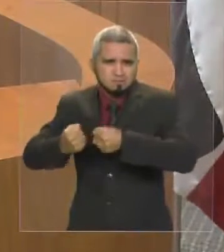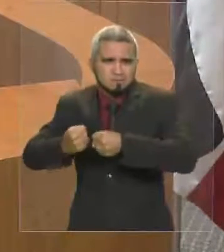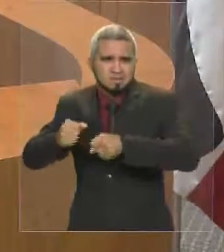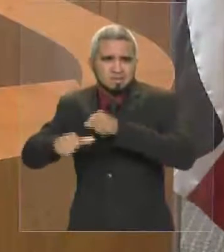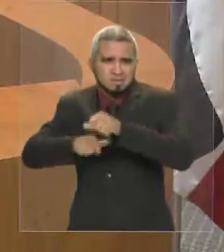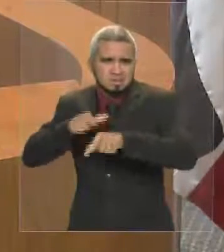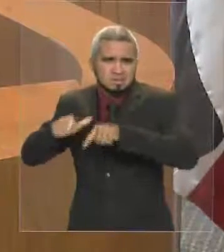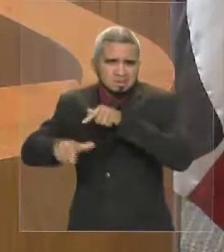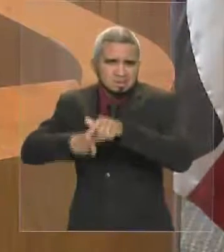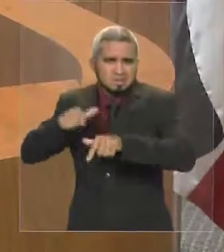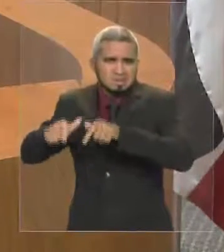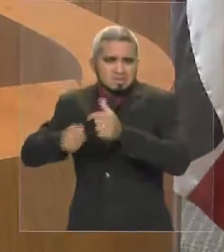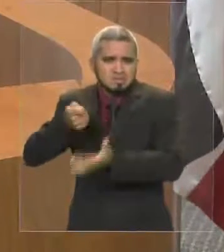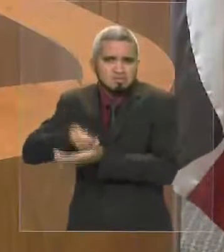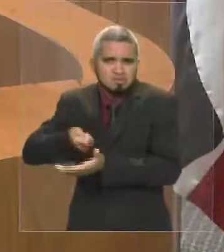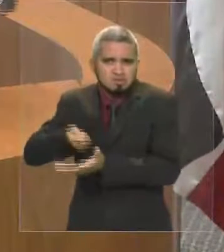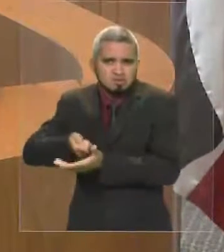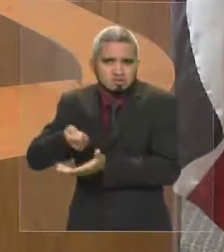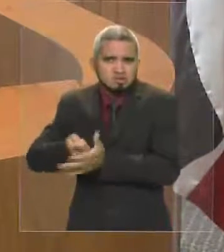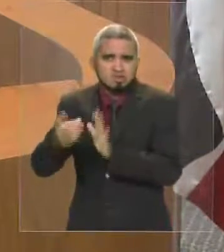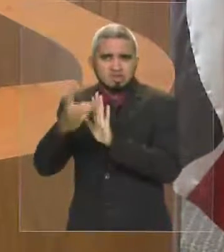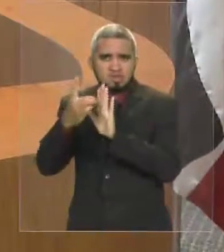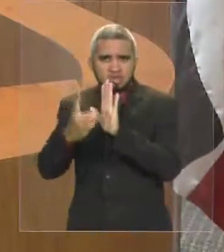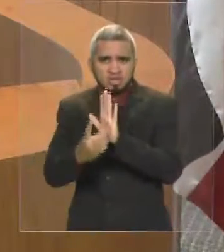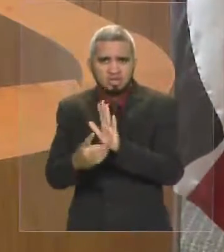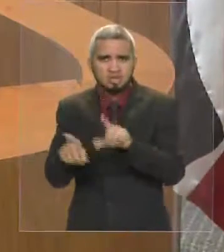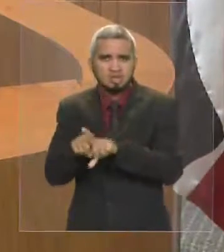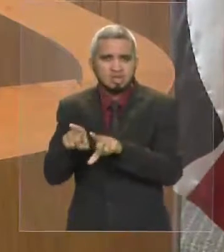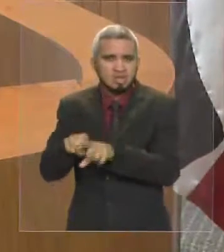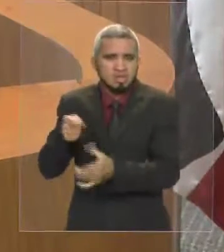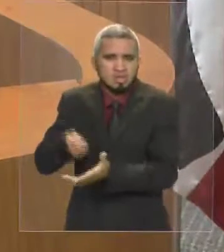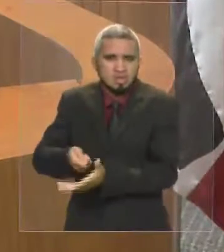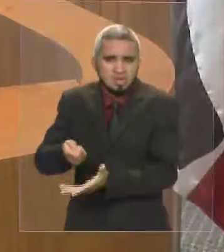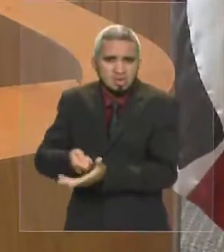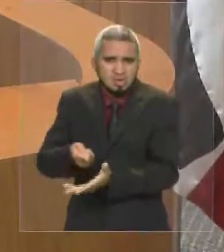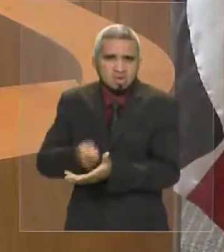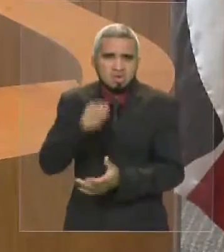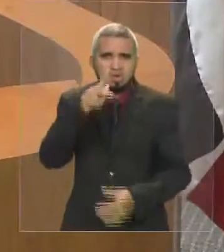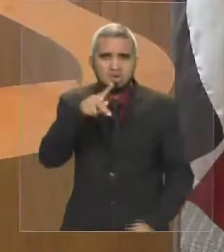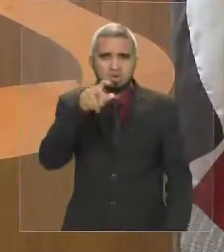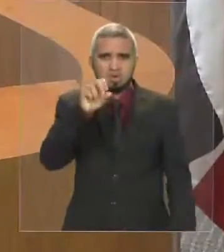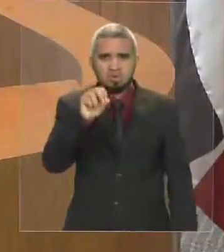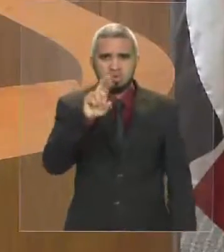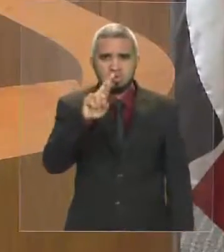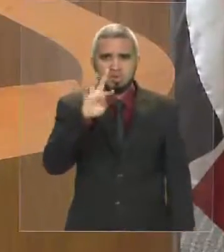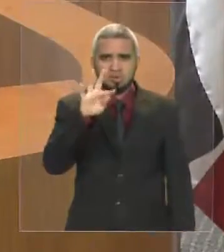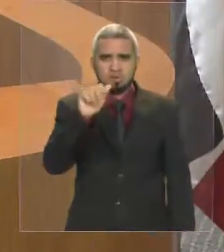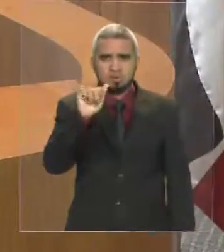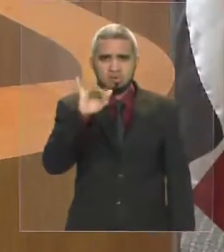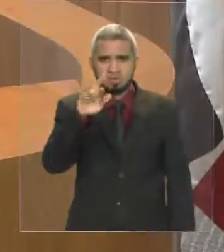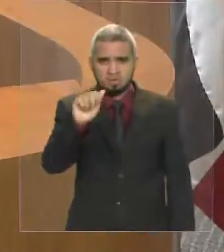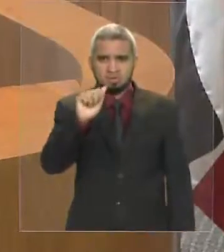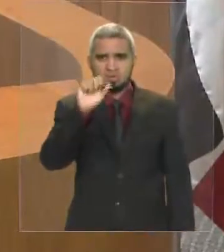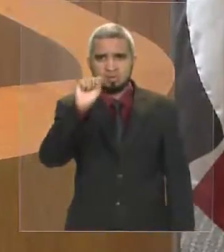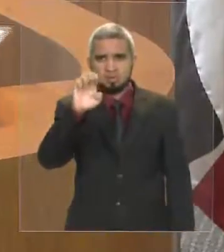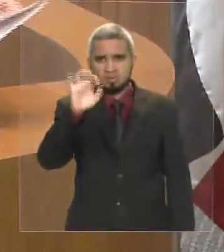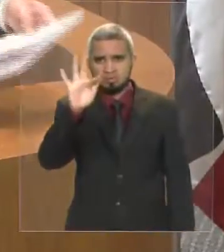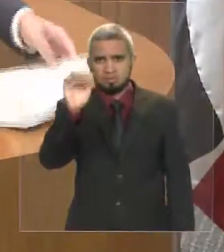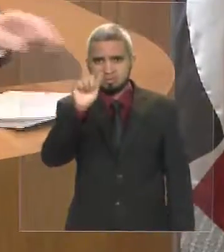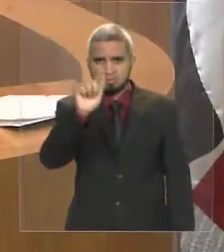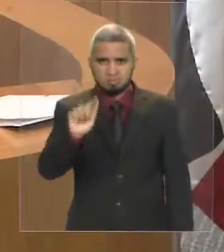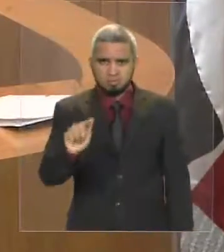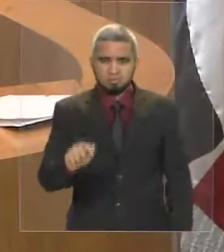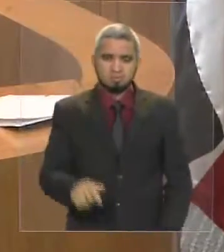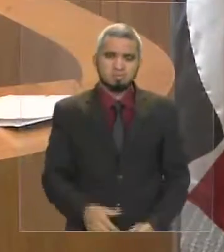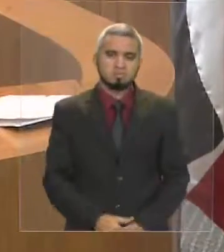do decreto e o rigor das constantes portarias da Secretaria Estadual de Fazenda. Deputado Braide, uma parte. Concedo uma parte a Vossa